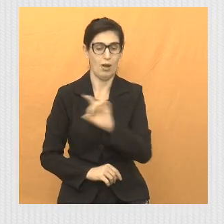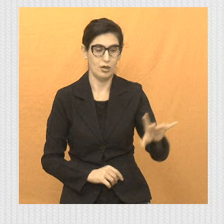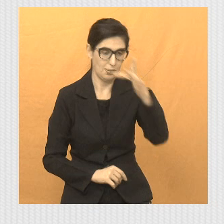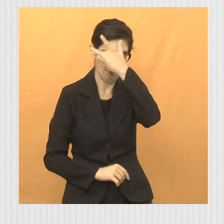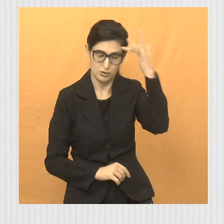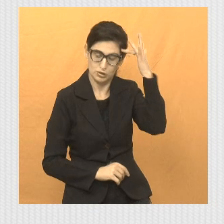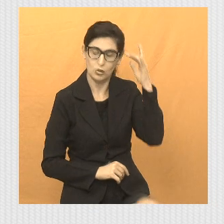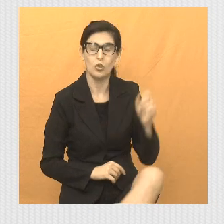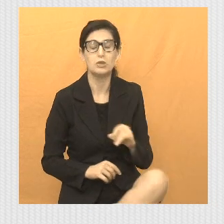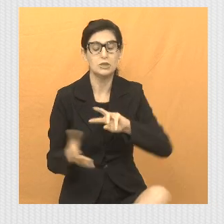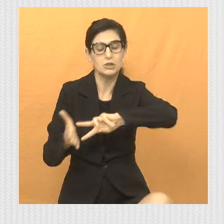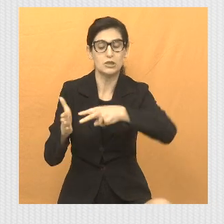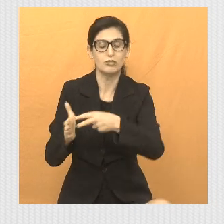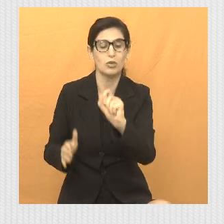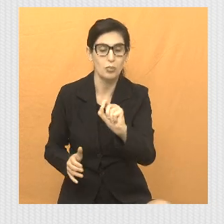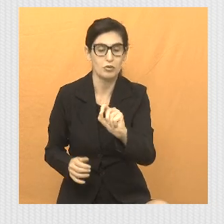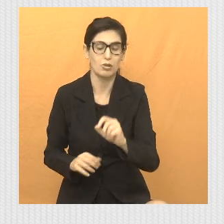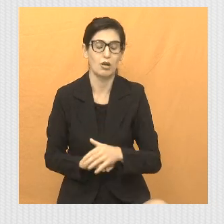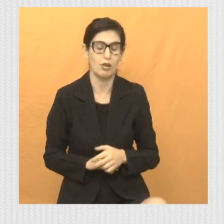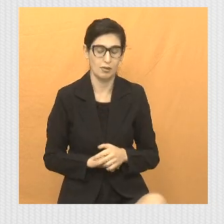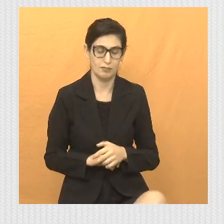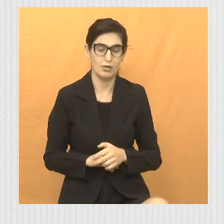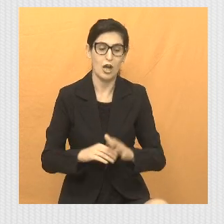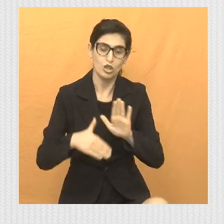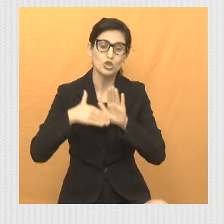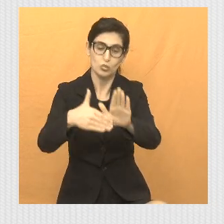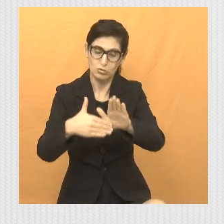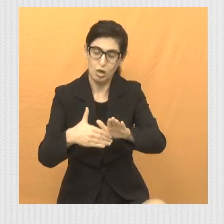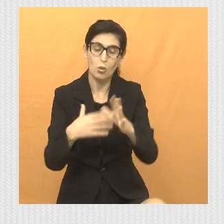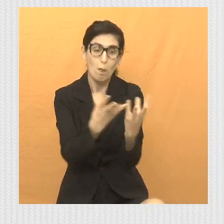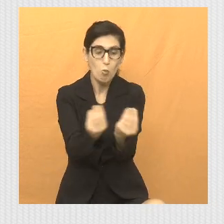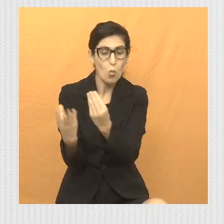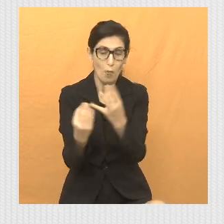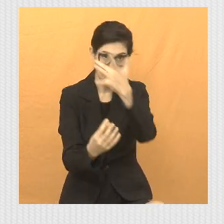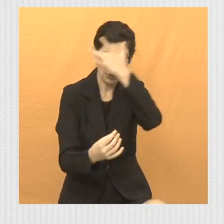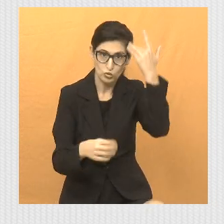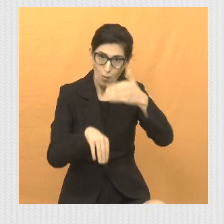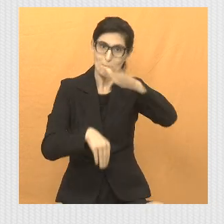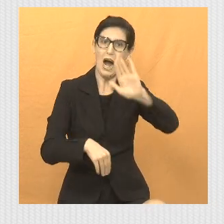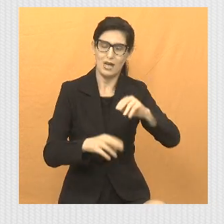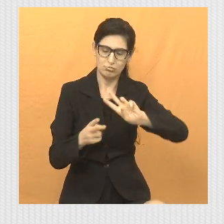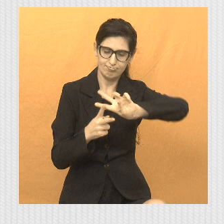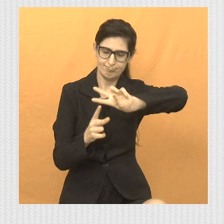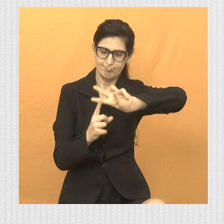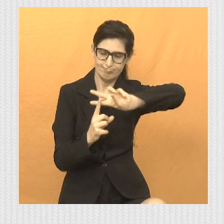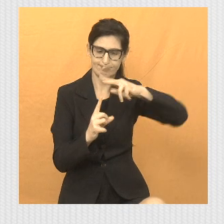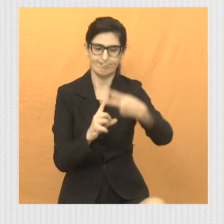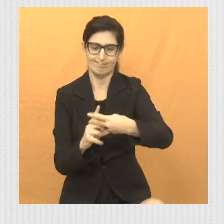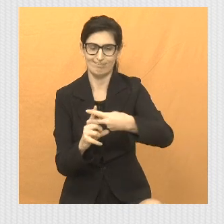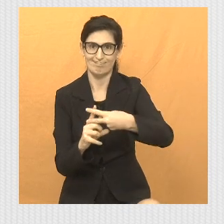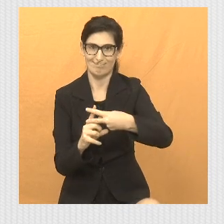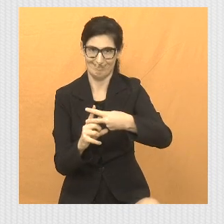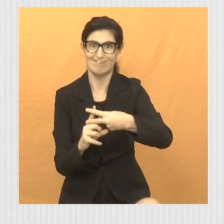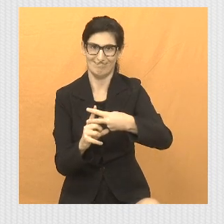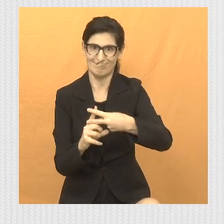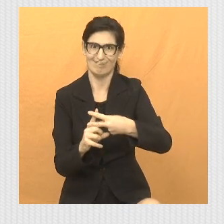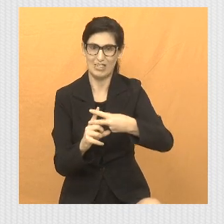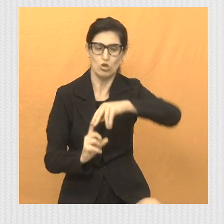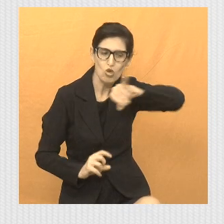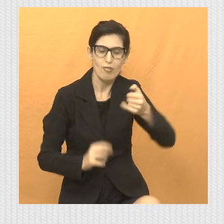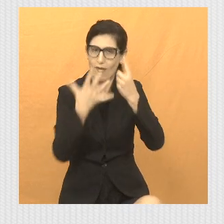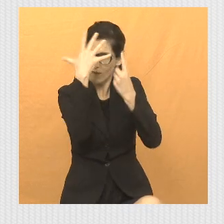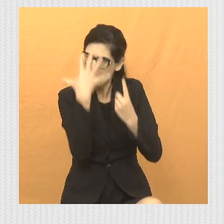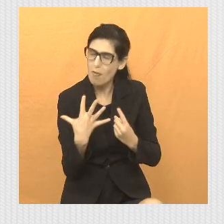estamos ofertando mais do que o dobro à população em função da nossa rede.